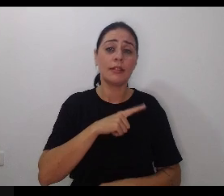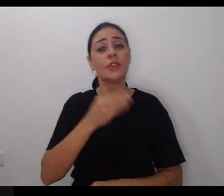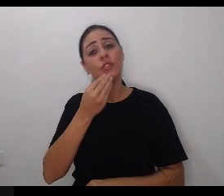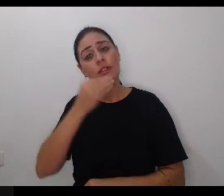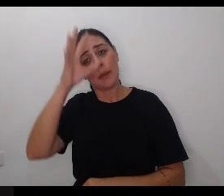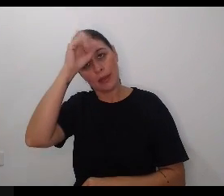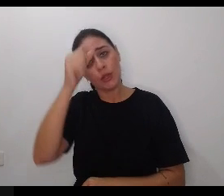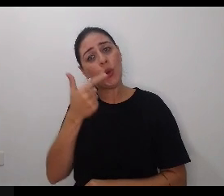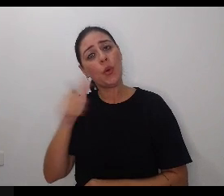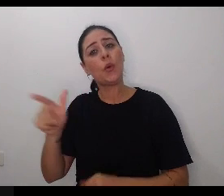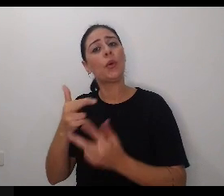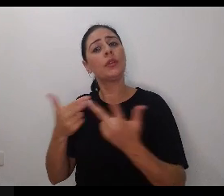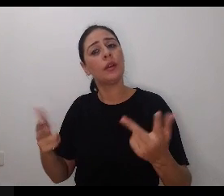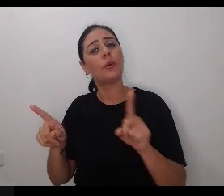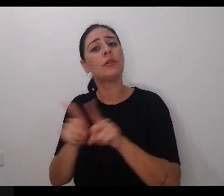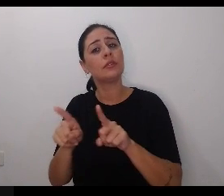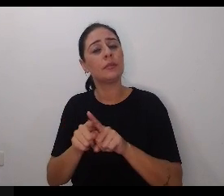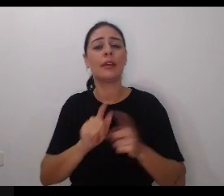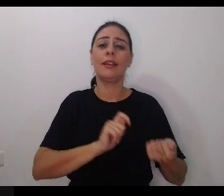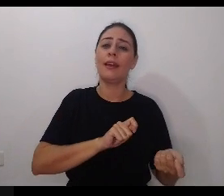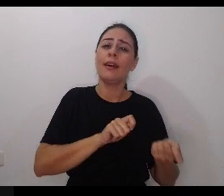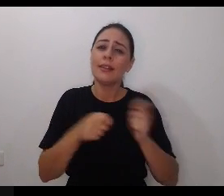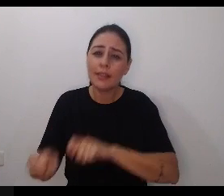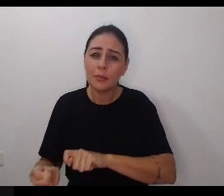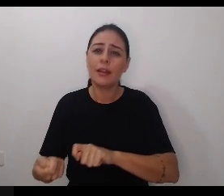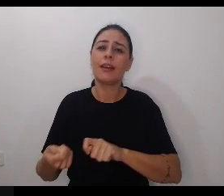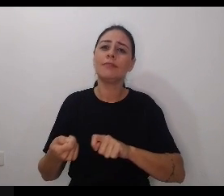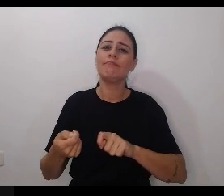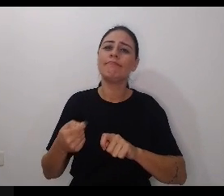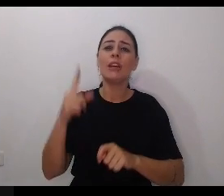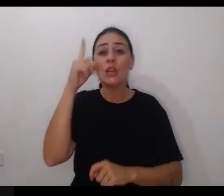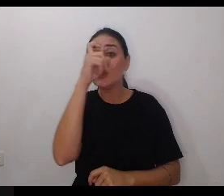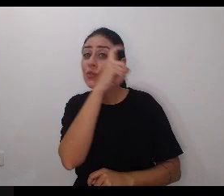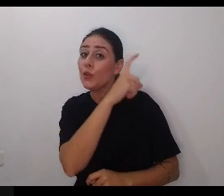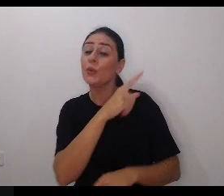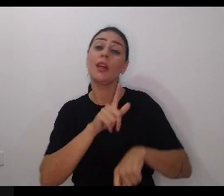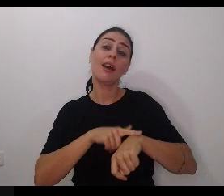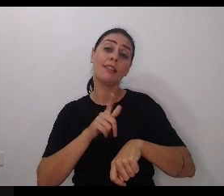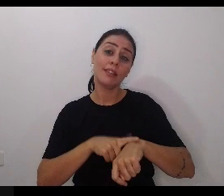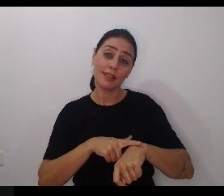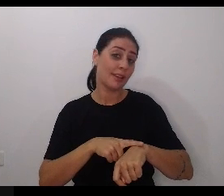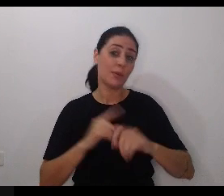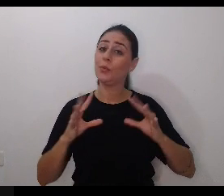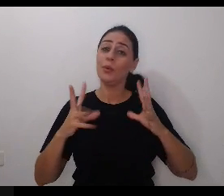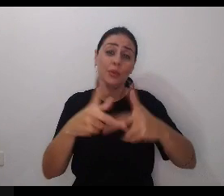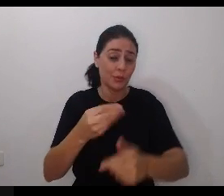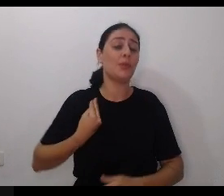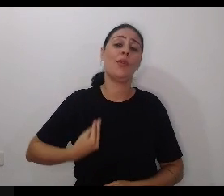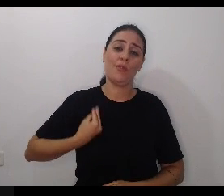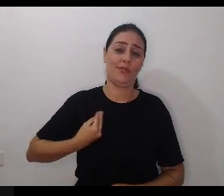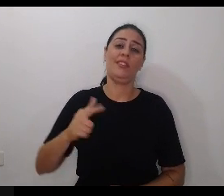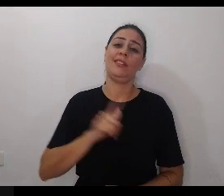as crianças estarem tendo atrasos no seu desenvolvimento ou retrocessos em alguns pontos, elas estão tendo a oportunidade de aprender